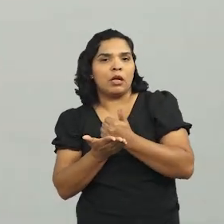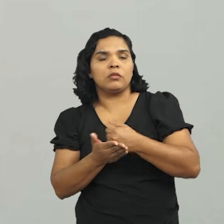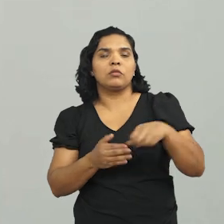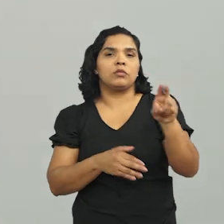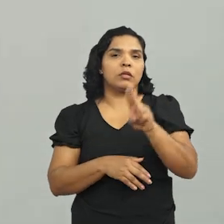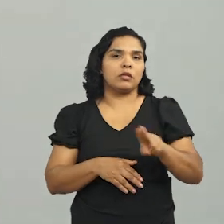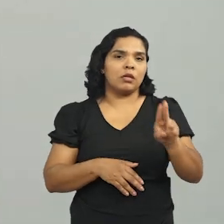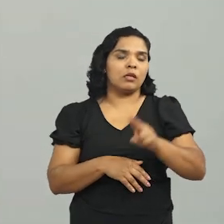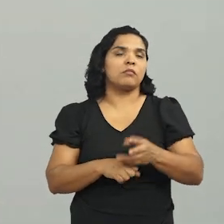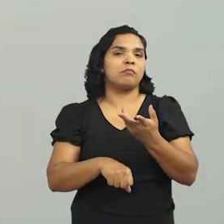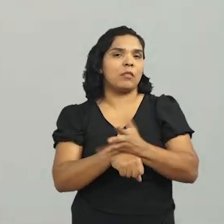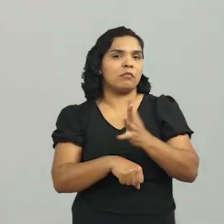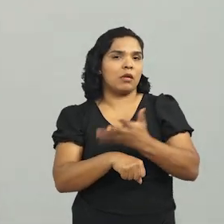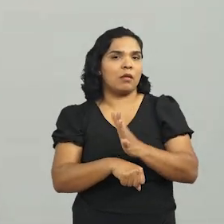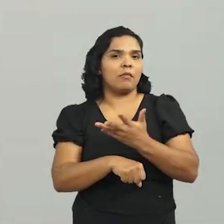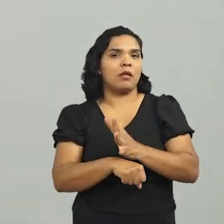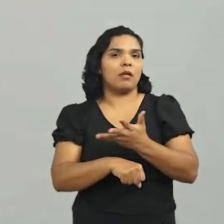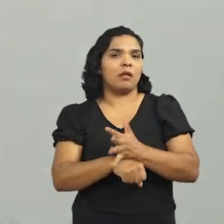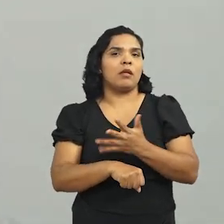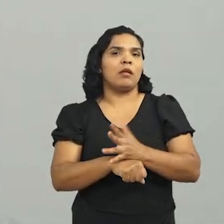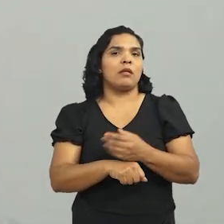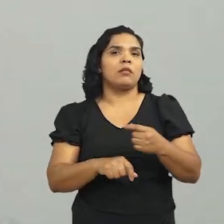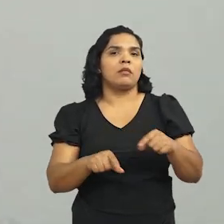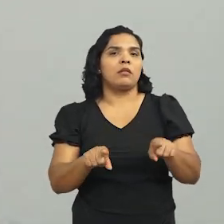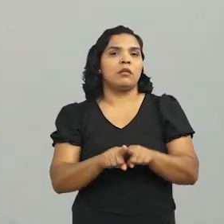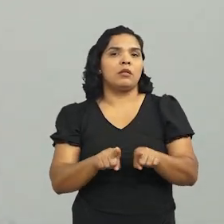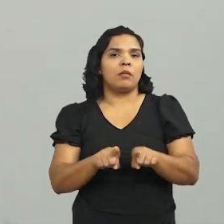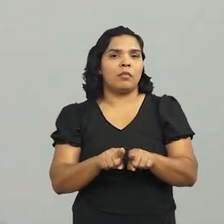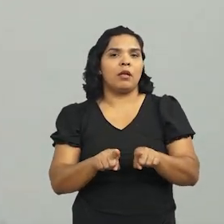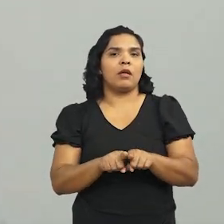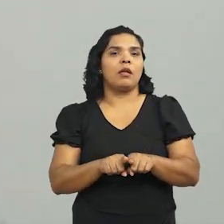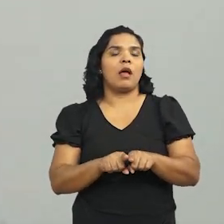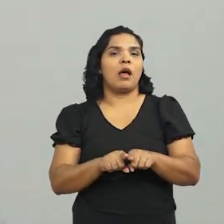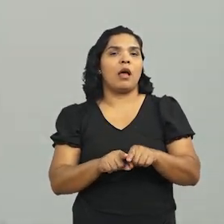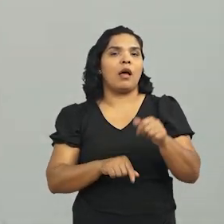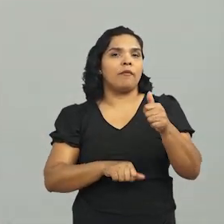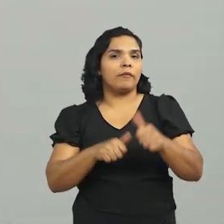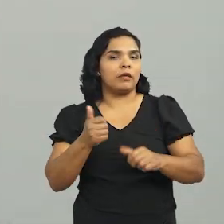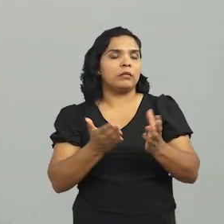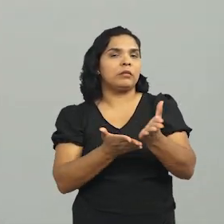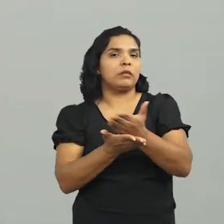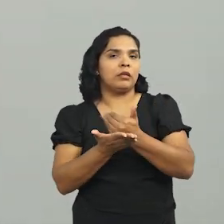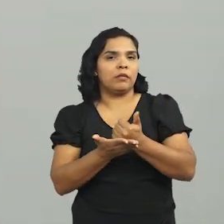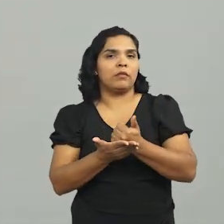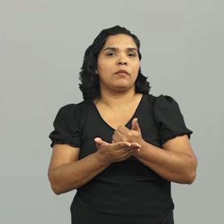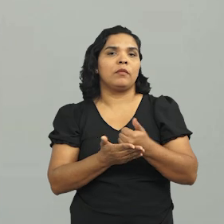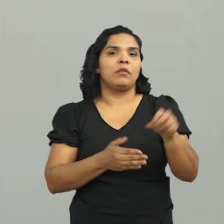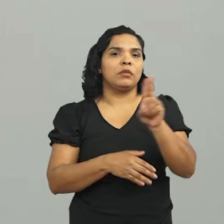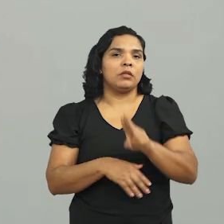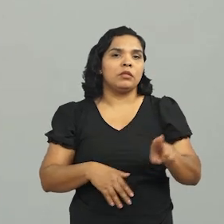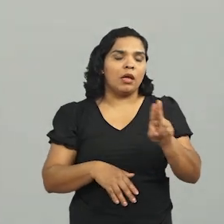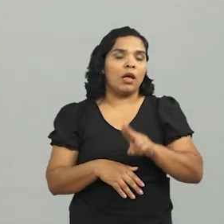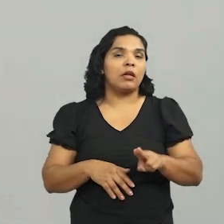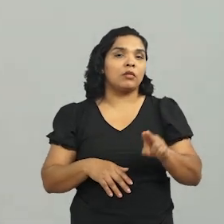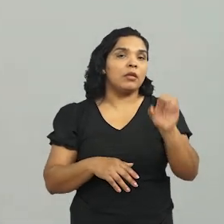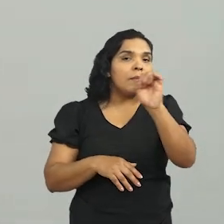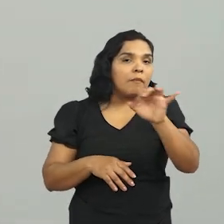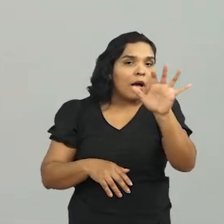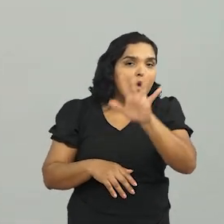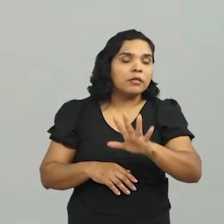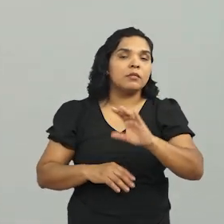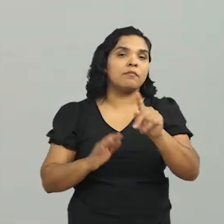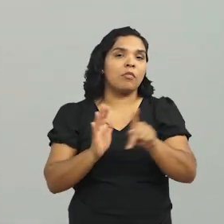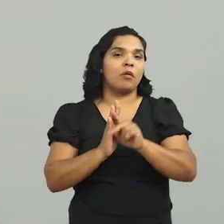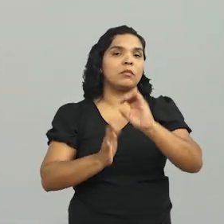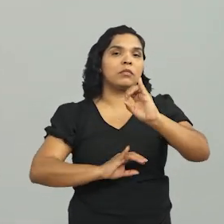ser utilizado para o treinamento. Nessa construção desse banco de dados de imagens, foi utilizando